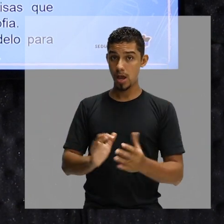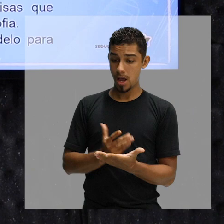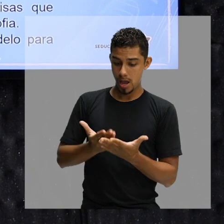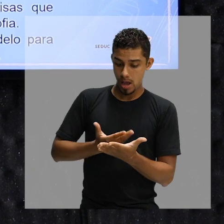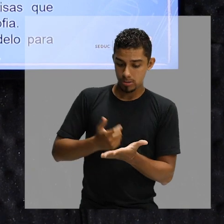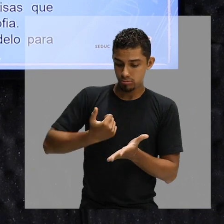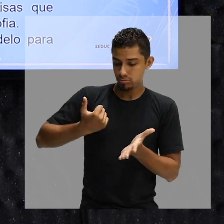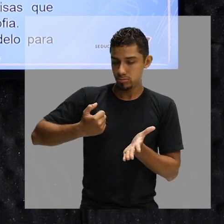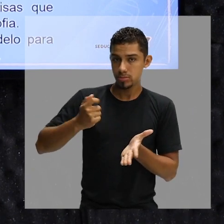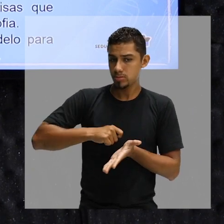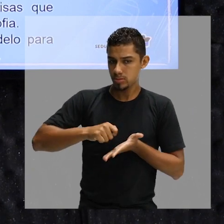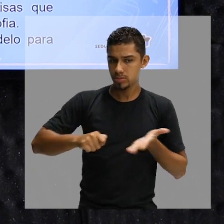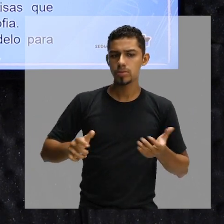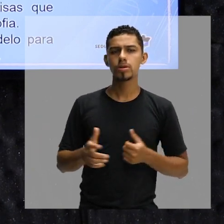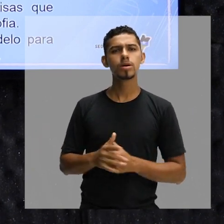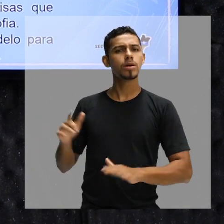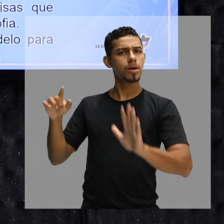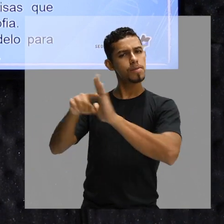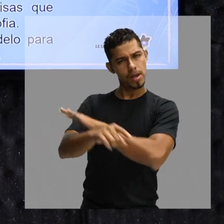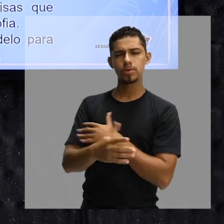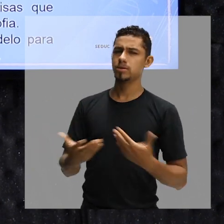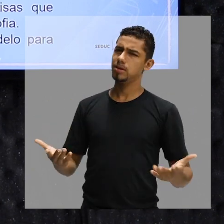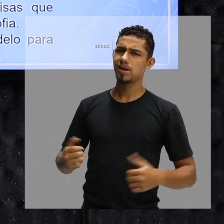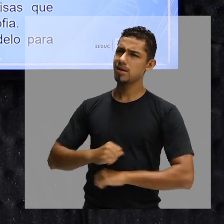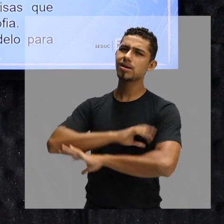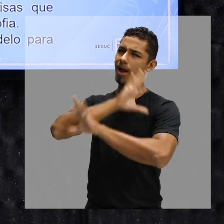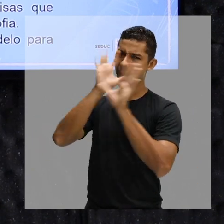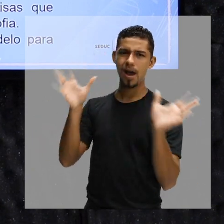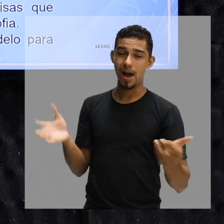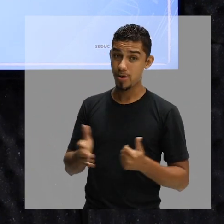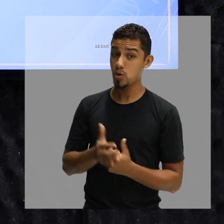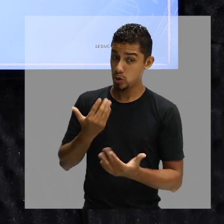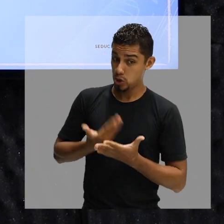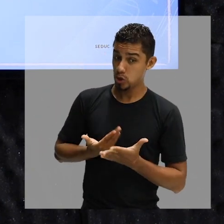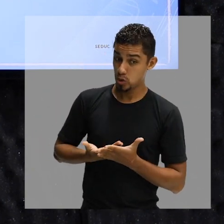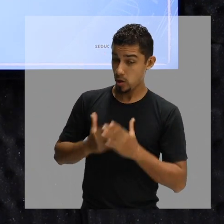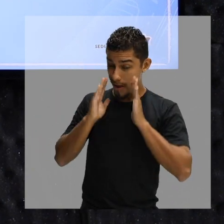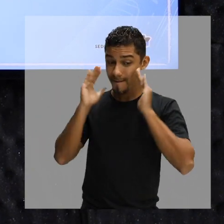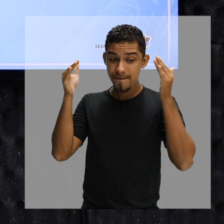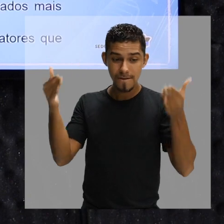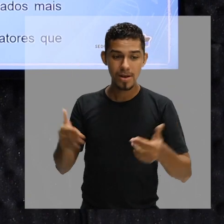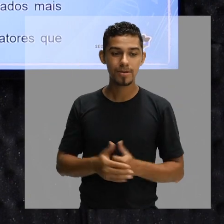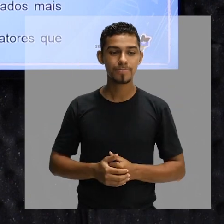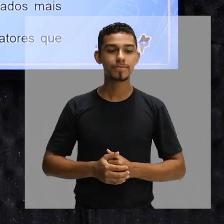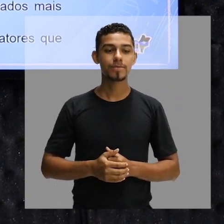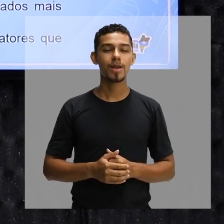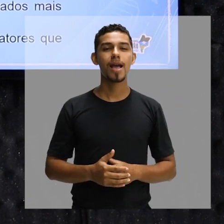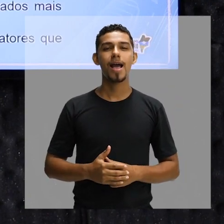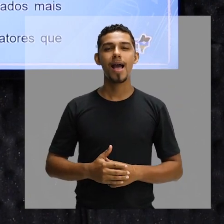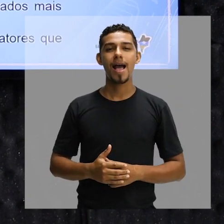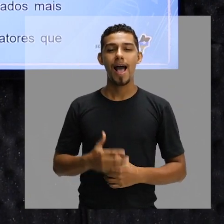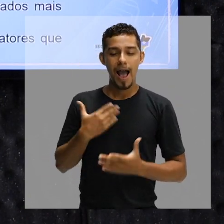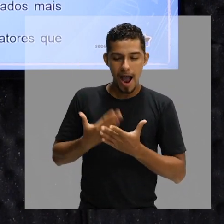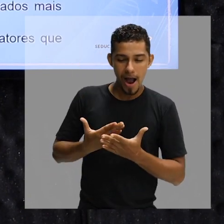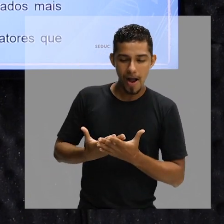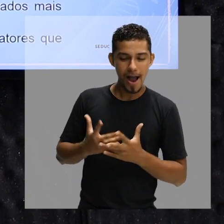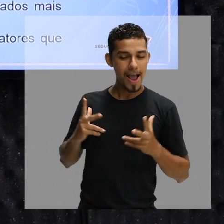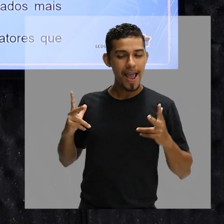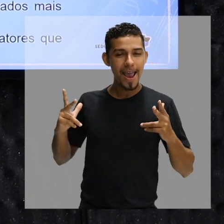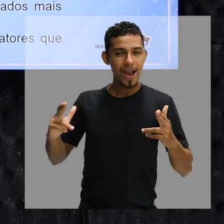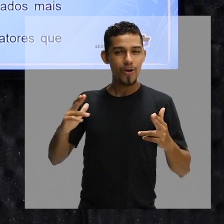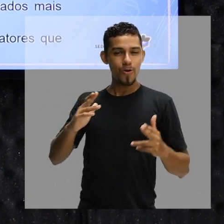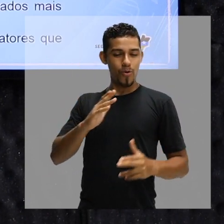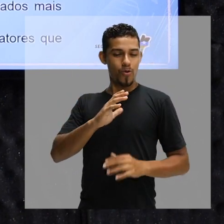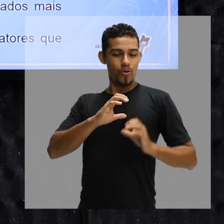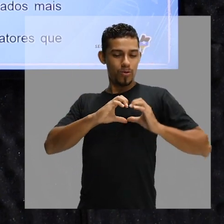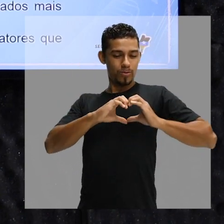Beleza? Então vamos lá. Tem mais uma questão aqui para ti. Claro, sempre tem mais uma questão. Aqui. A aula é igual coração de mãe, sempre tem mais uma